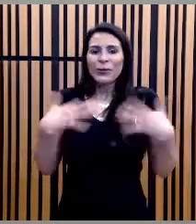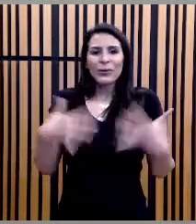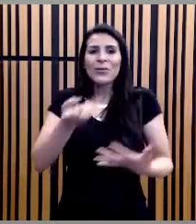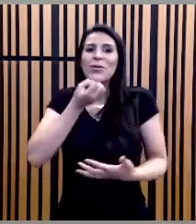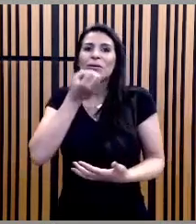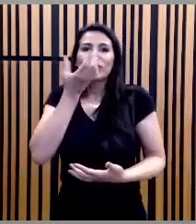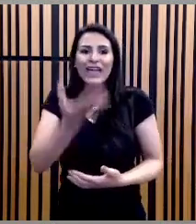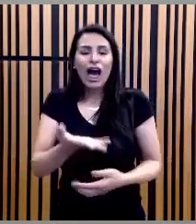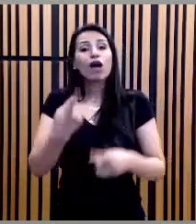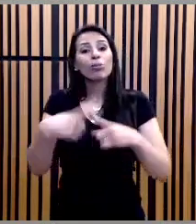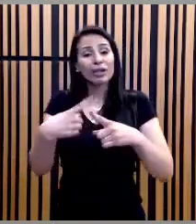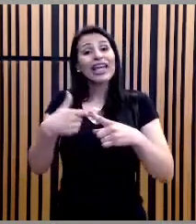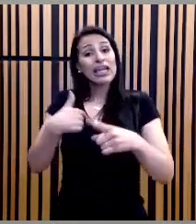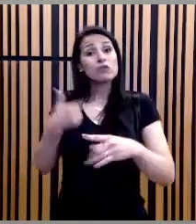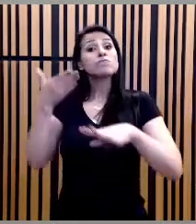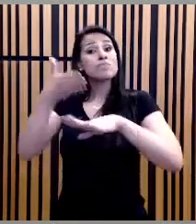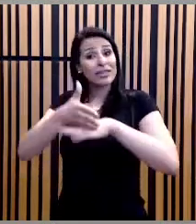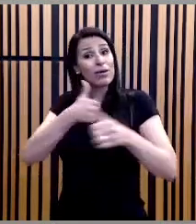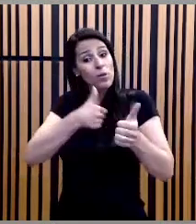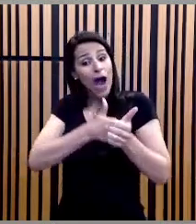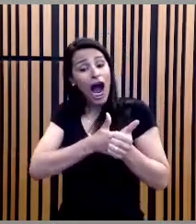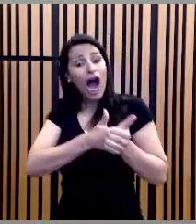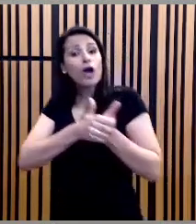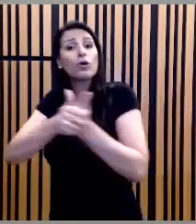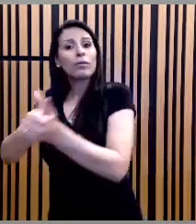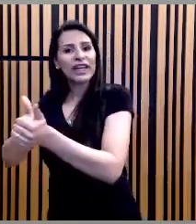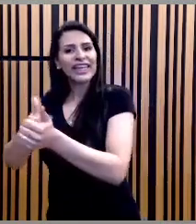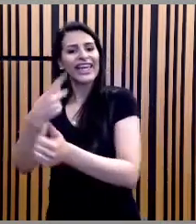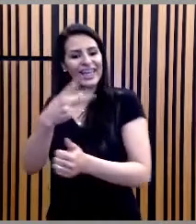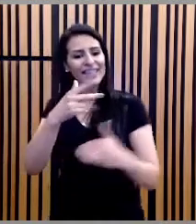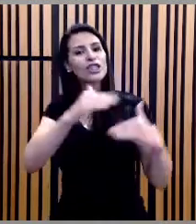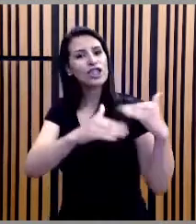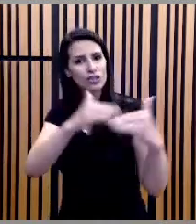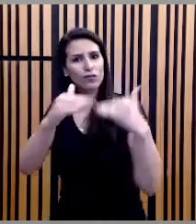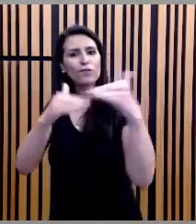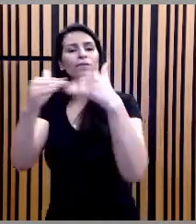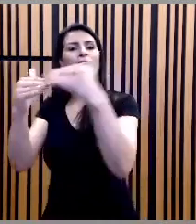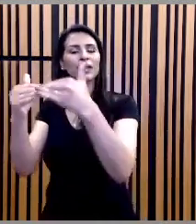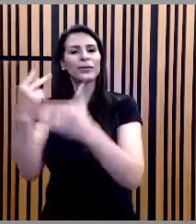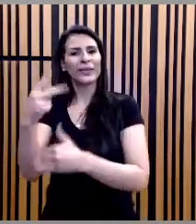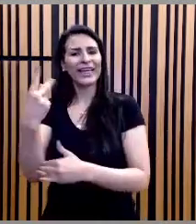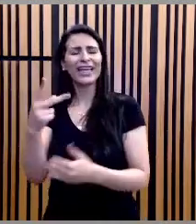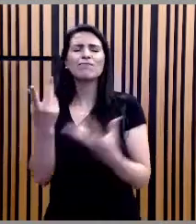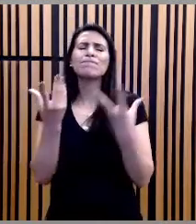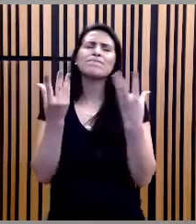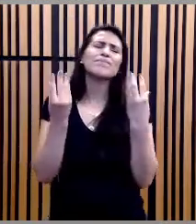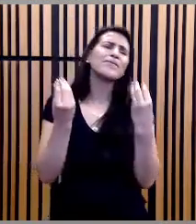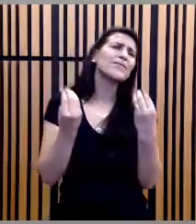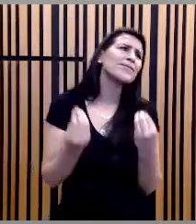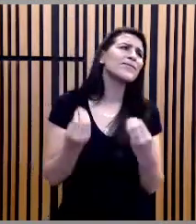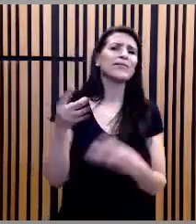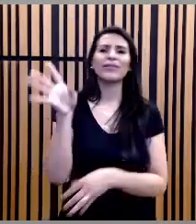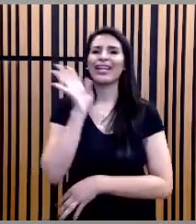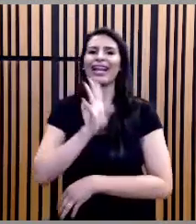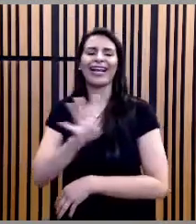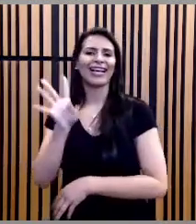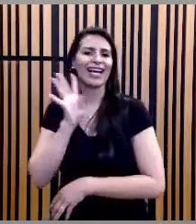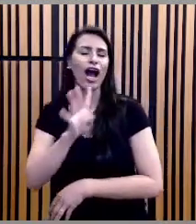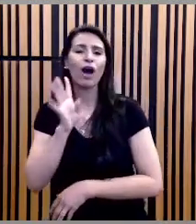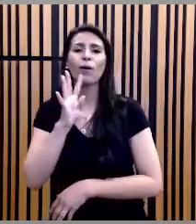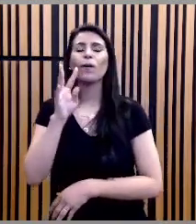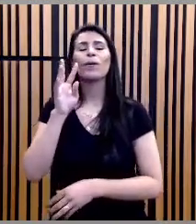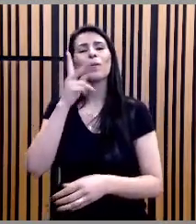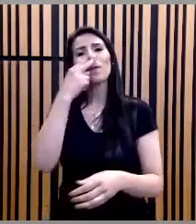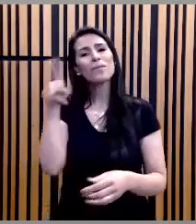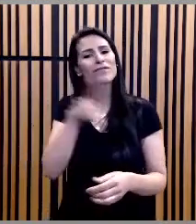fiz parte dessa trajetória dele, eu acompanhei todo o desenvolvimento, né? E é muito legal ver assim os professores